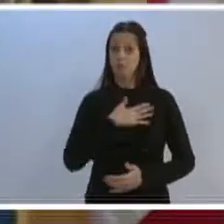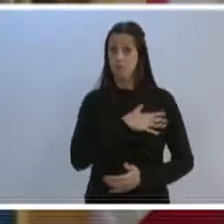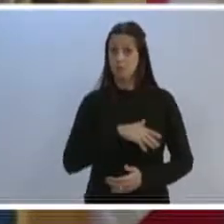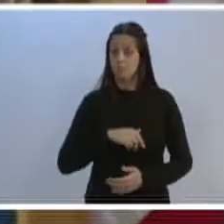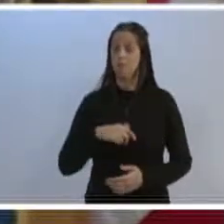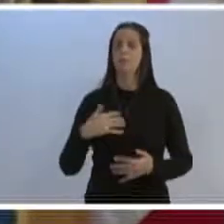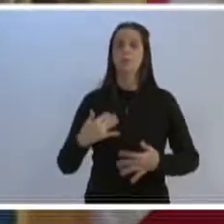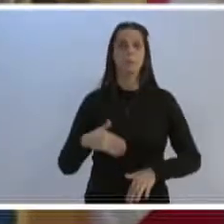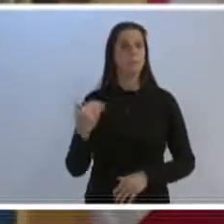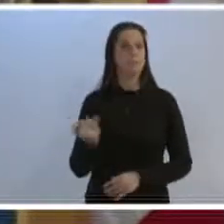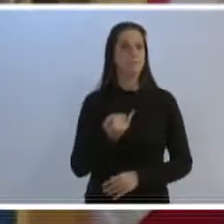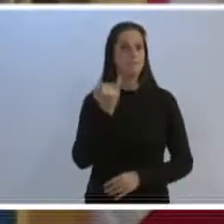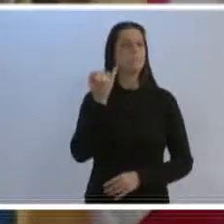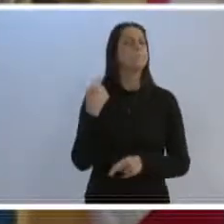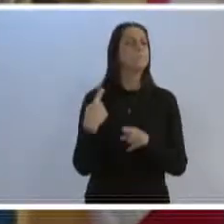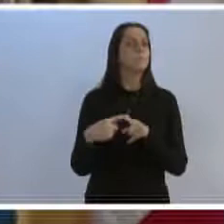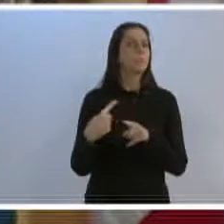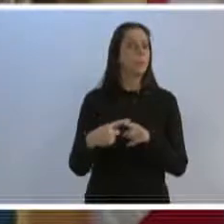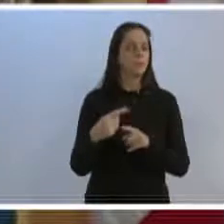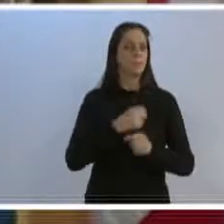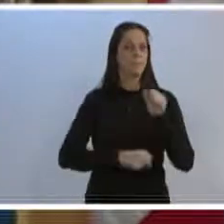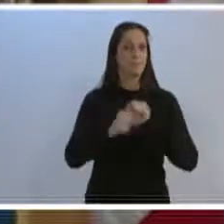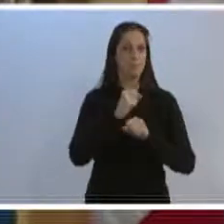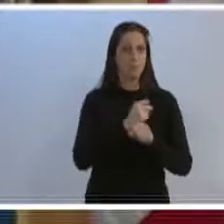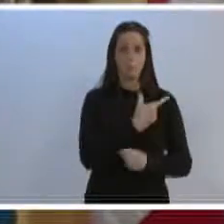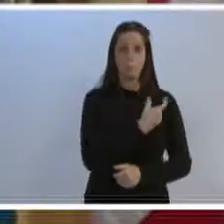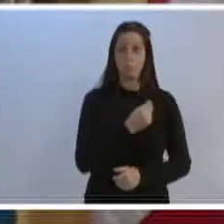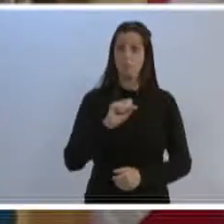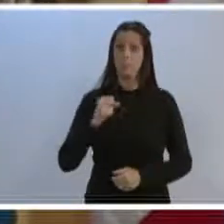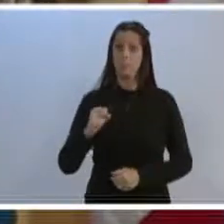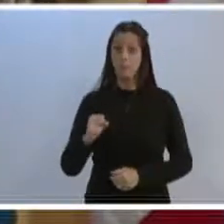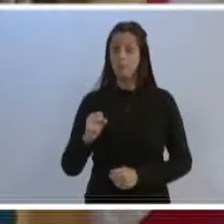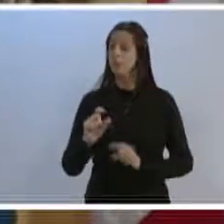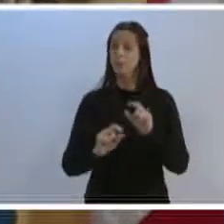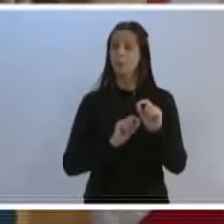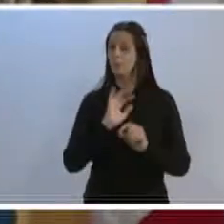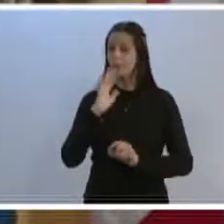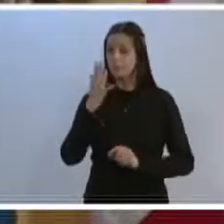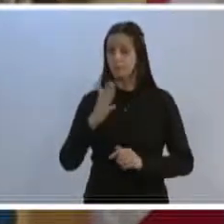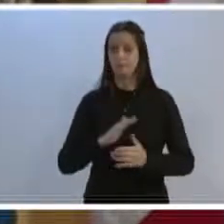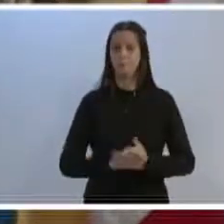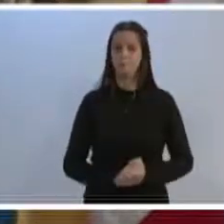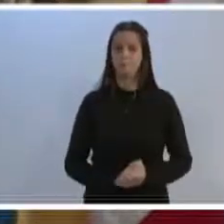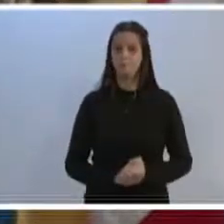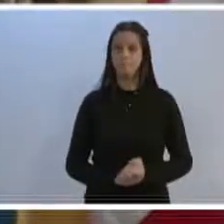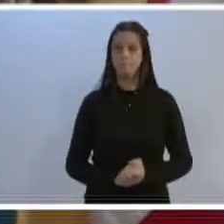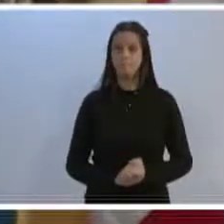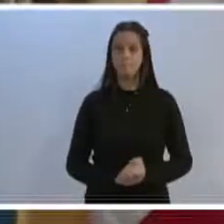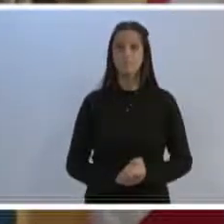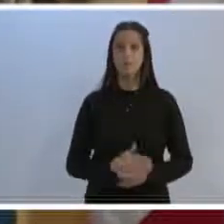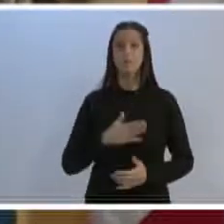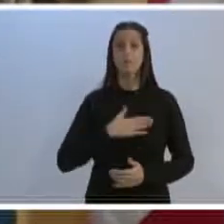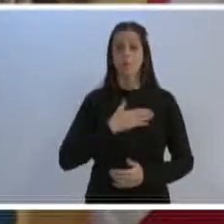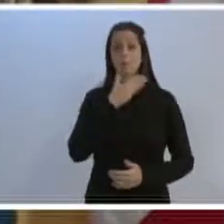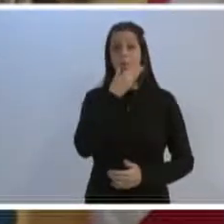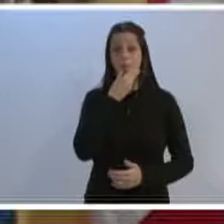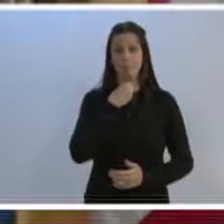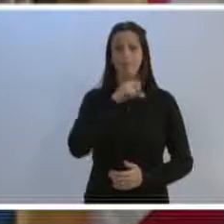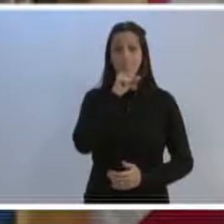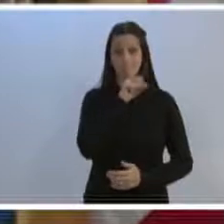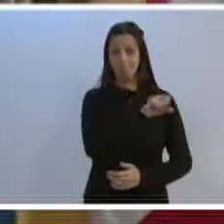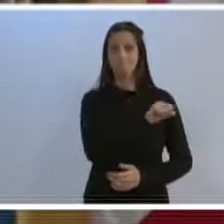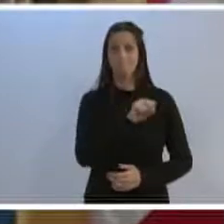é em 2008 nós perdemos o seu paulo meu sogro que era como um